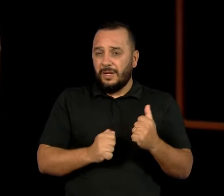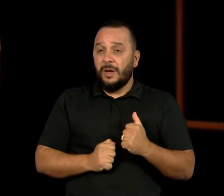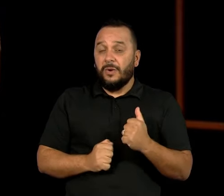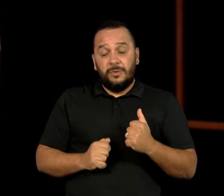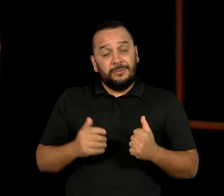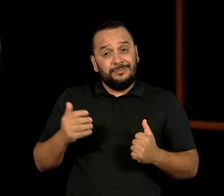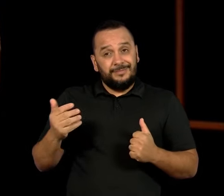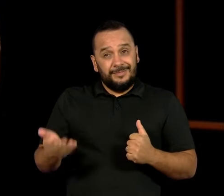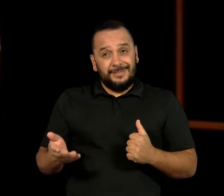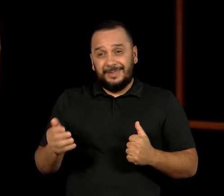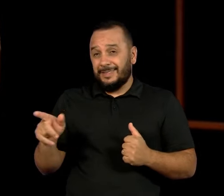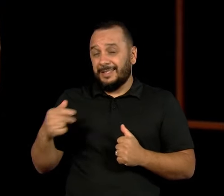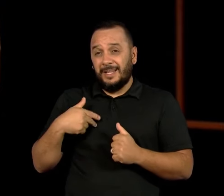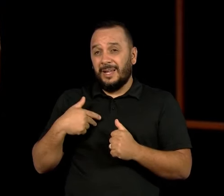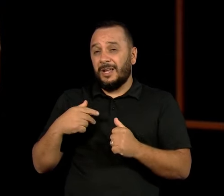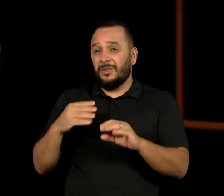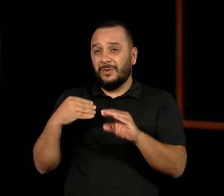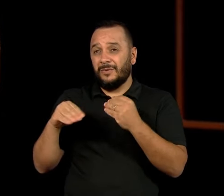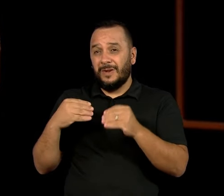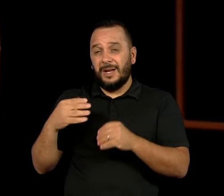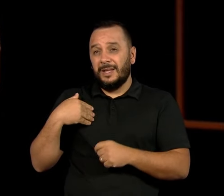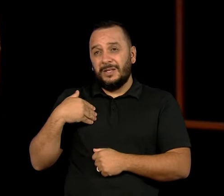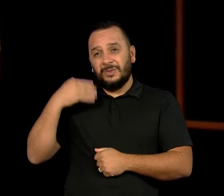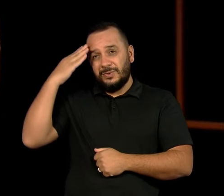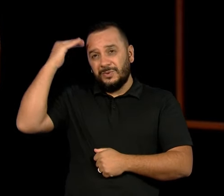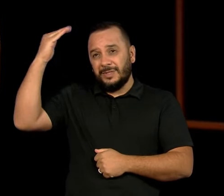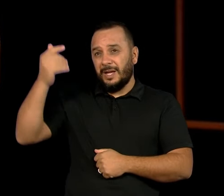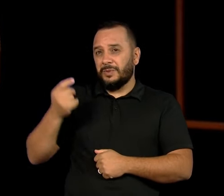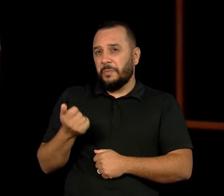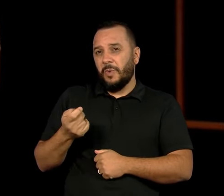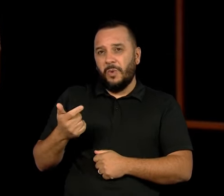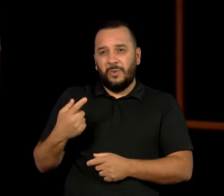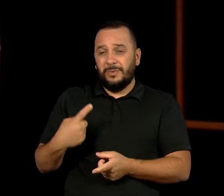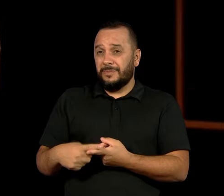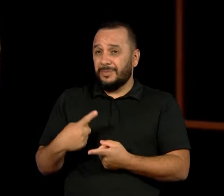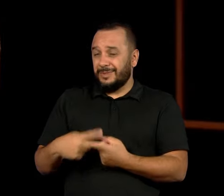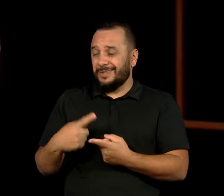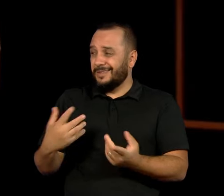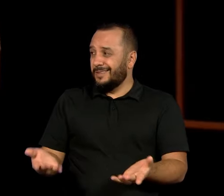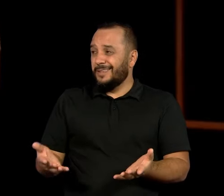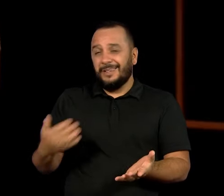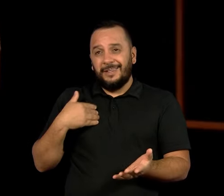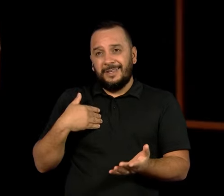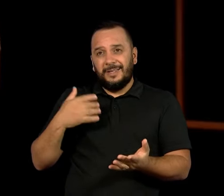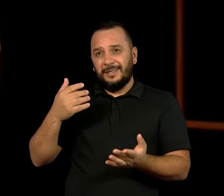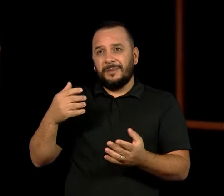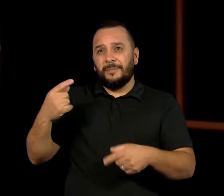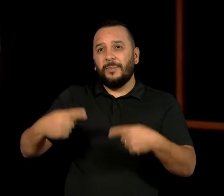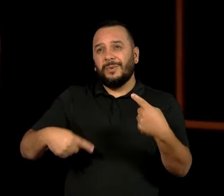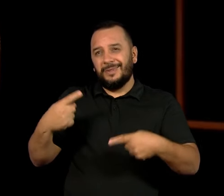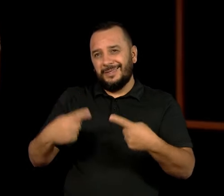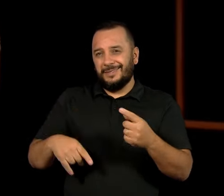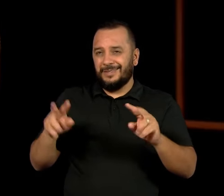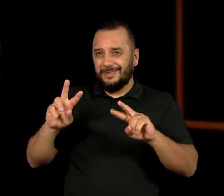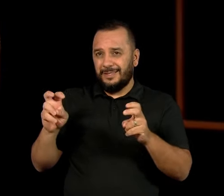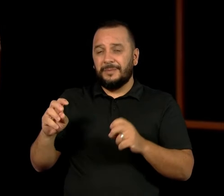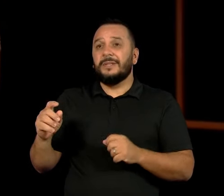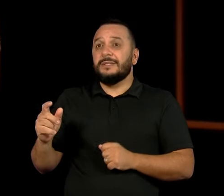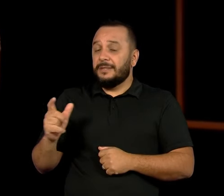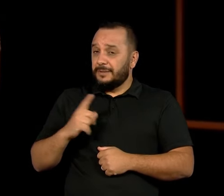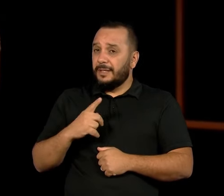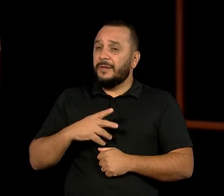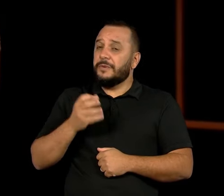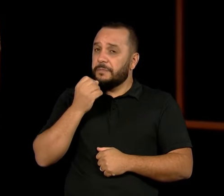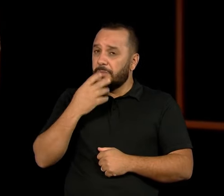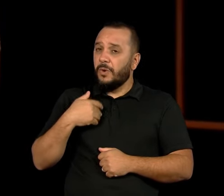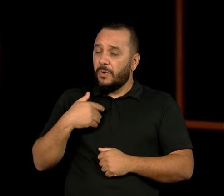política no SBT. Mas foi uma novela que ficou dentro da média de audiência, que era esperada, ficou dentro do